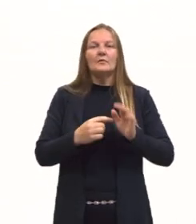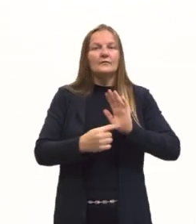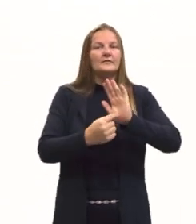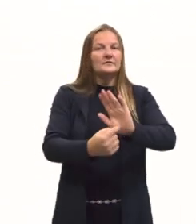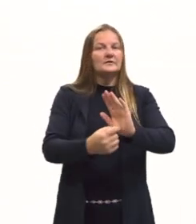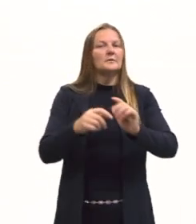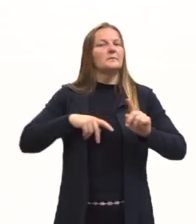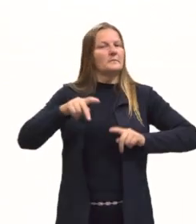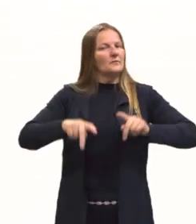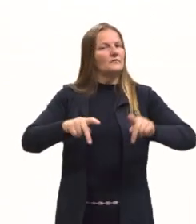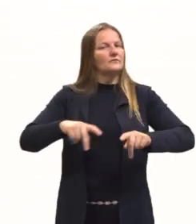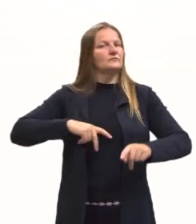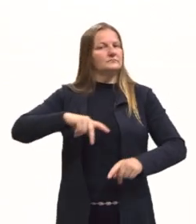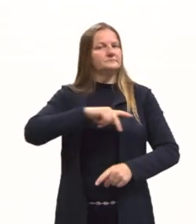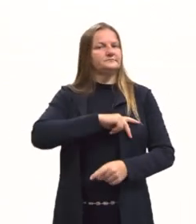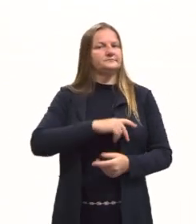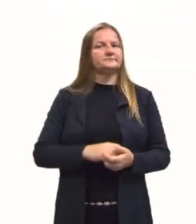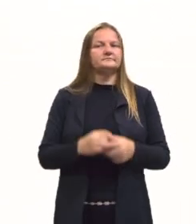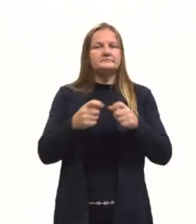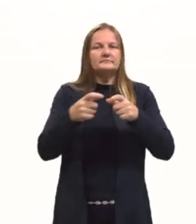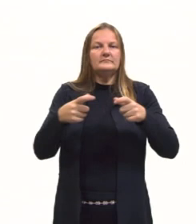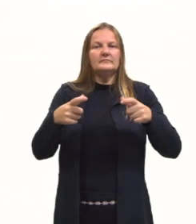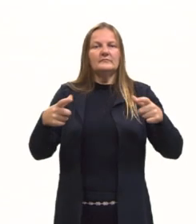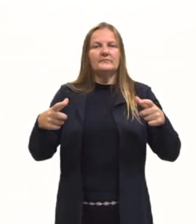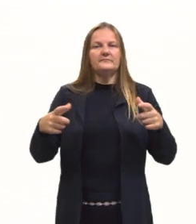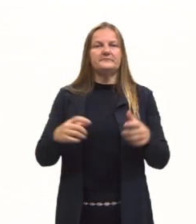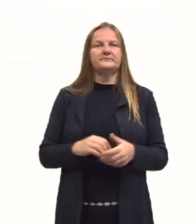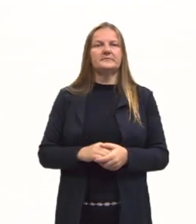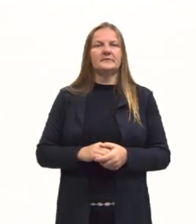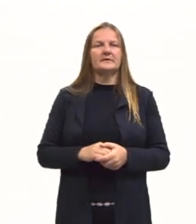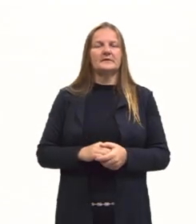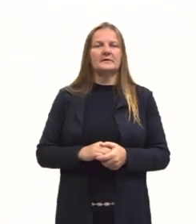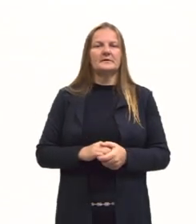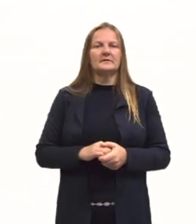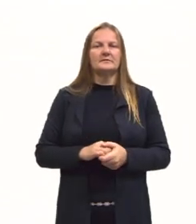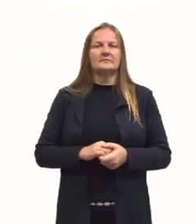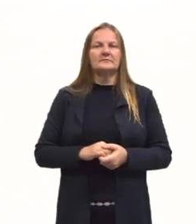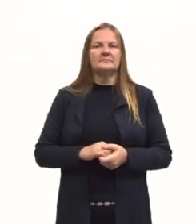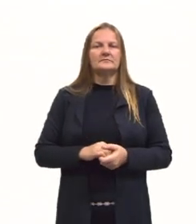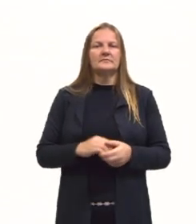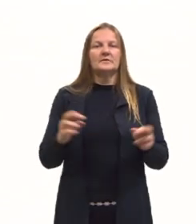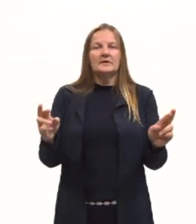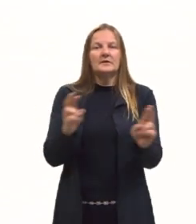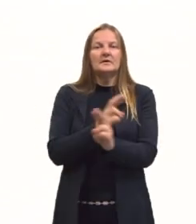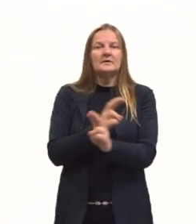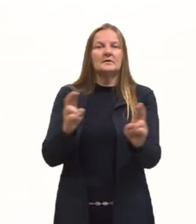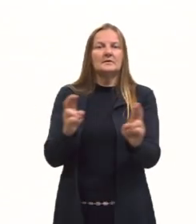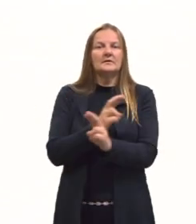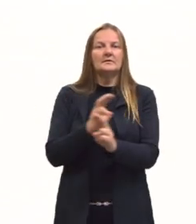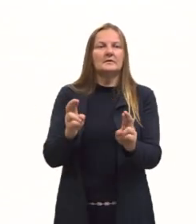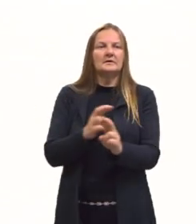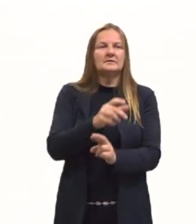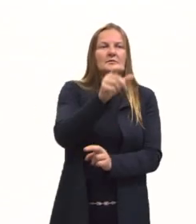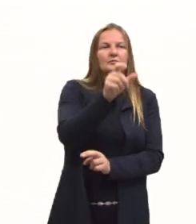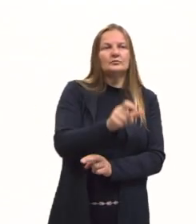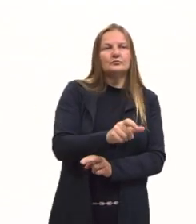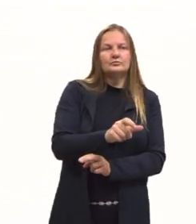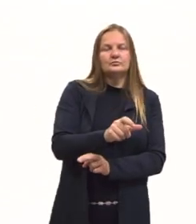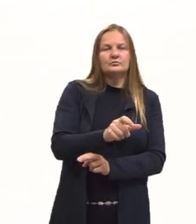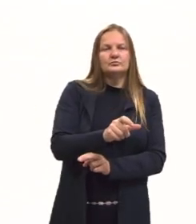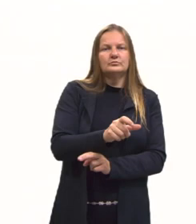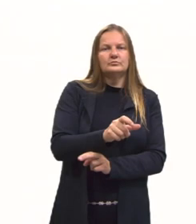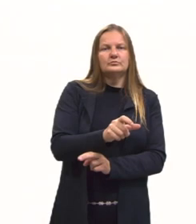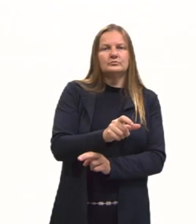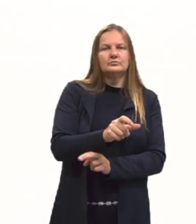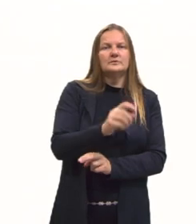na população tá crescimento vegetativo é a relação então né entre si